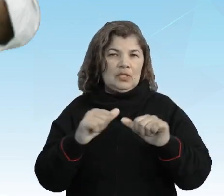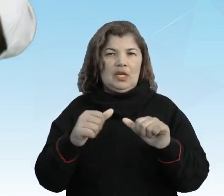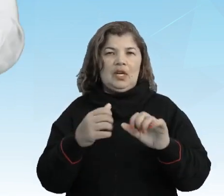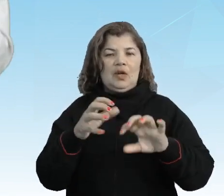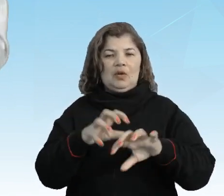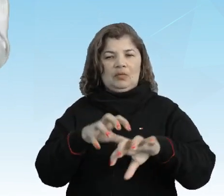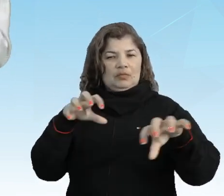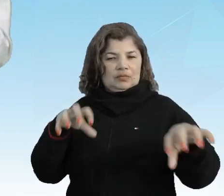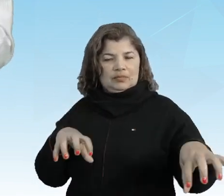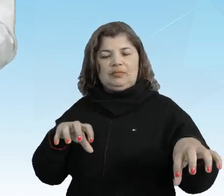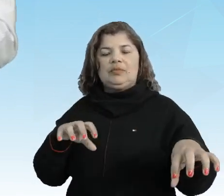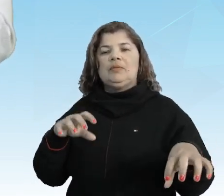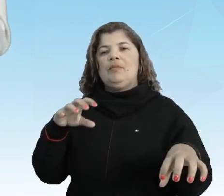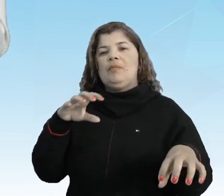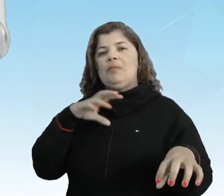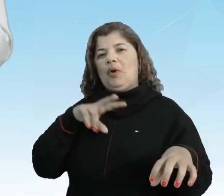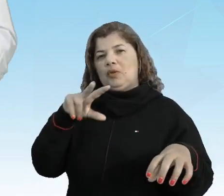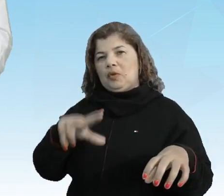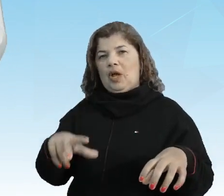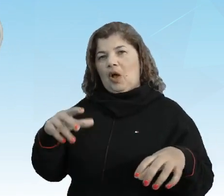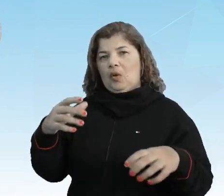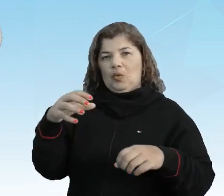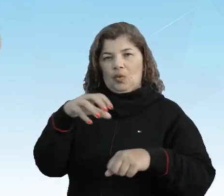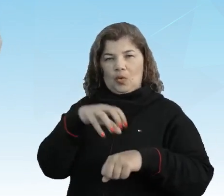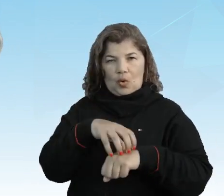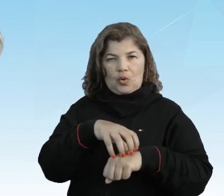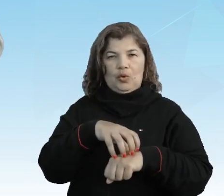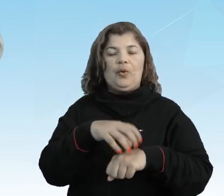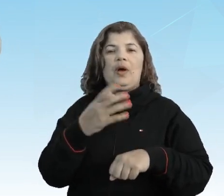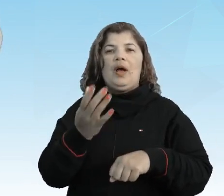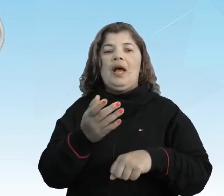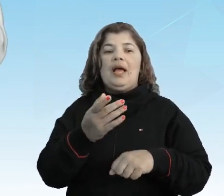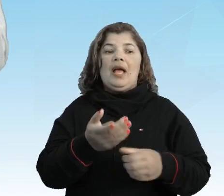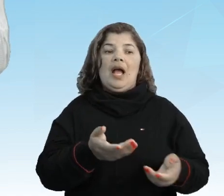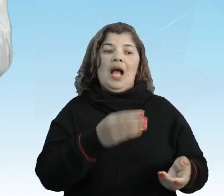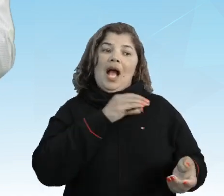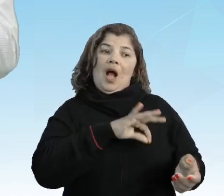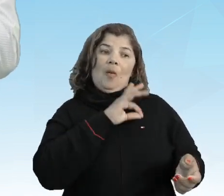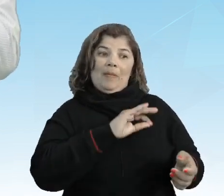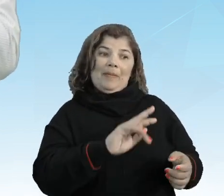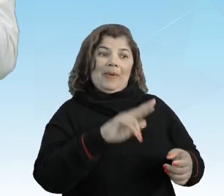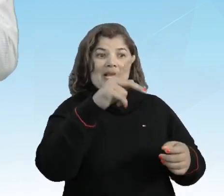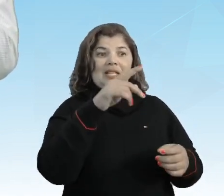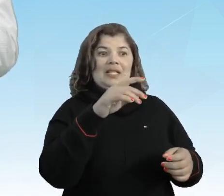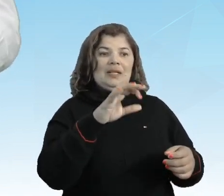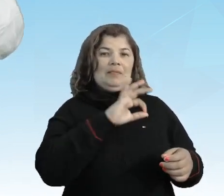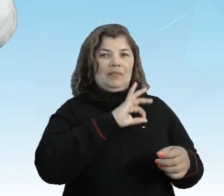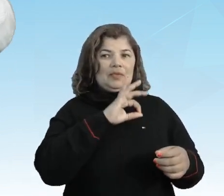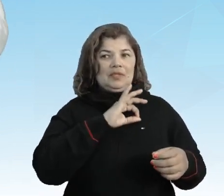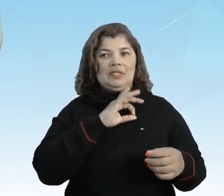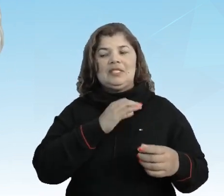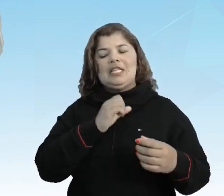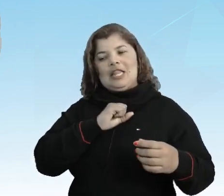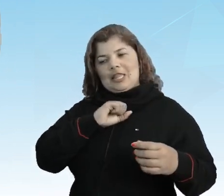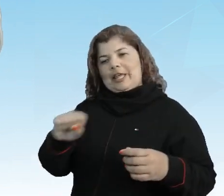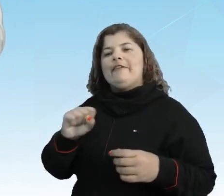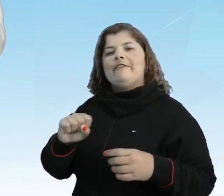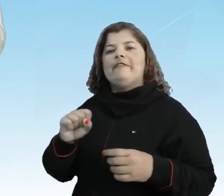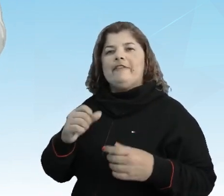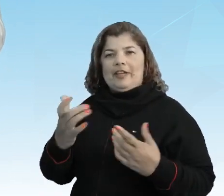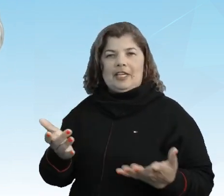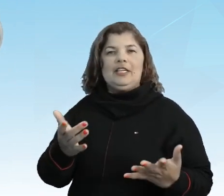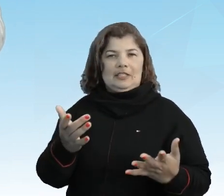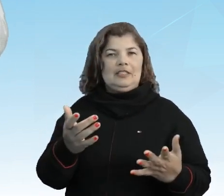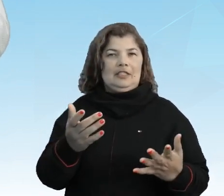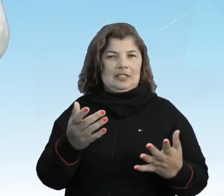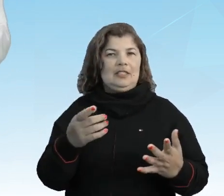desvincular da coroa portuguesa, o que é que fizeram? Deram um aumento aos soldados para que esses soldados, então, defendessem o ideal. Esse ideal que está surgindo aí